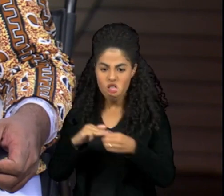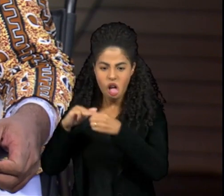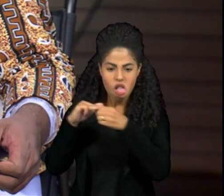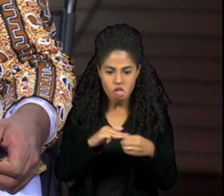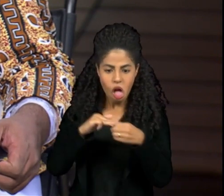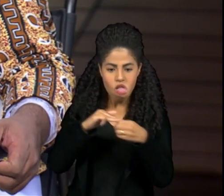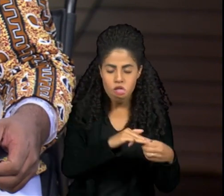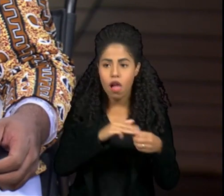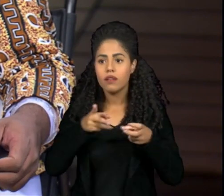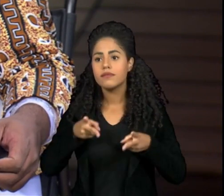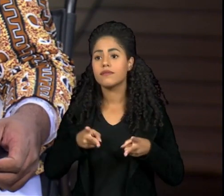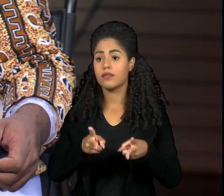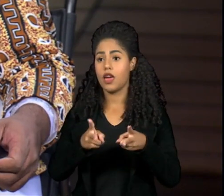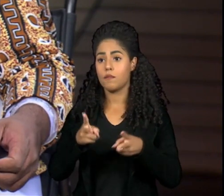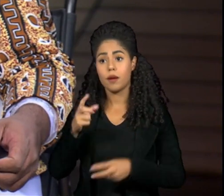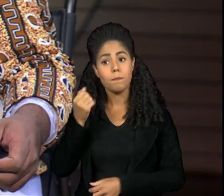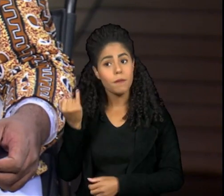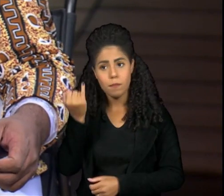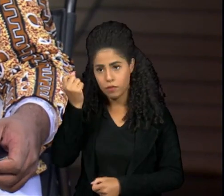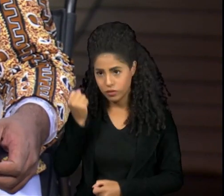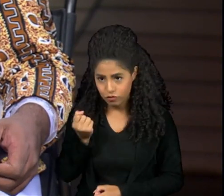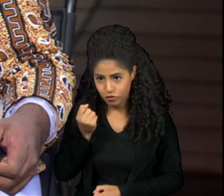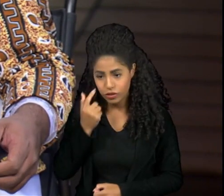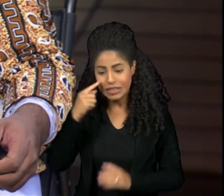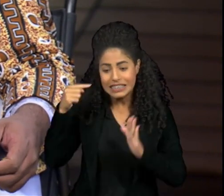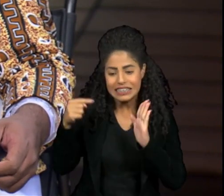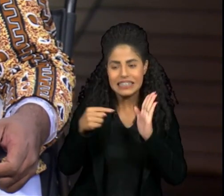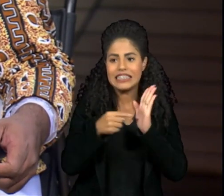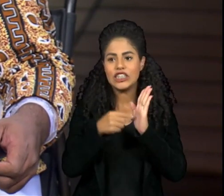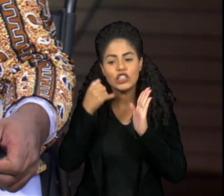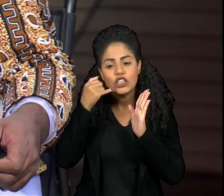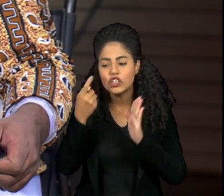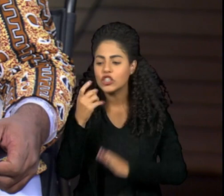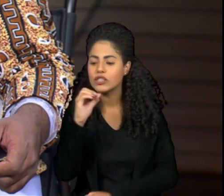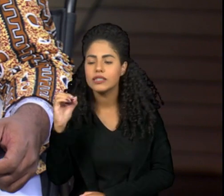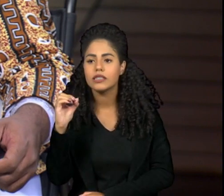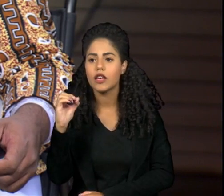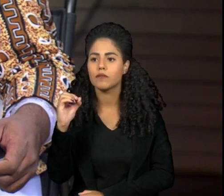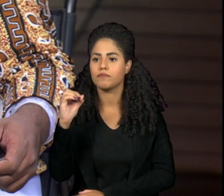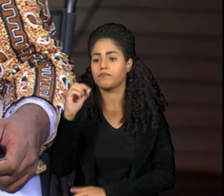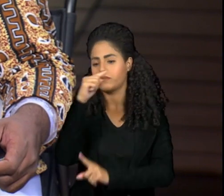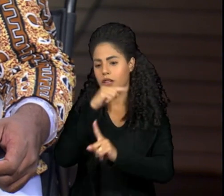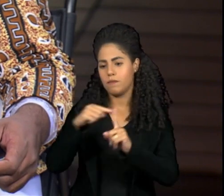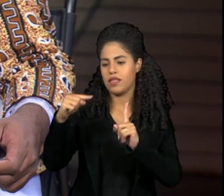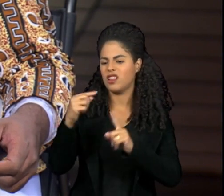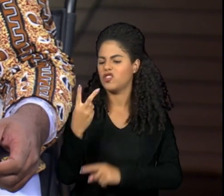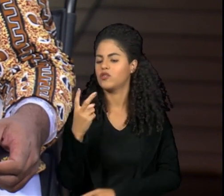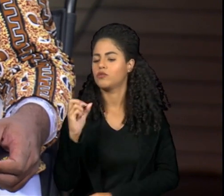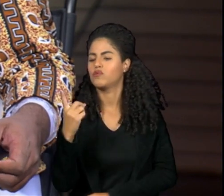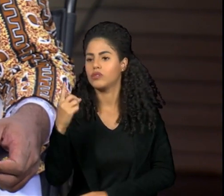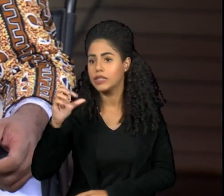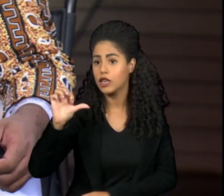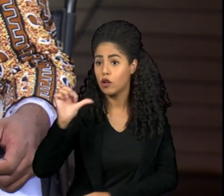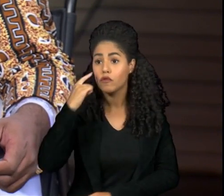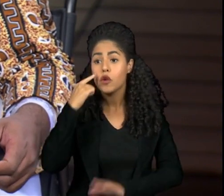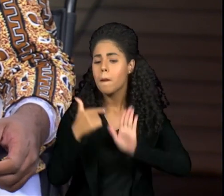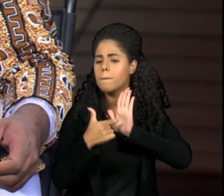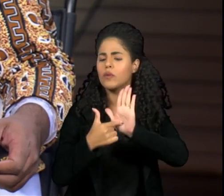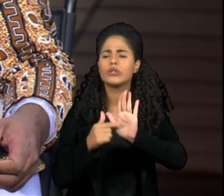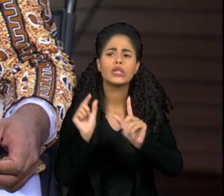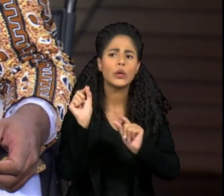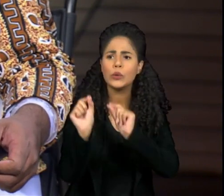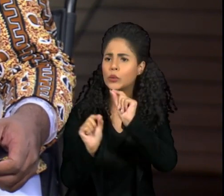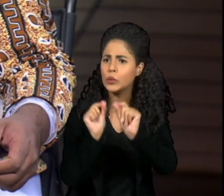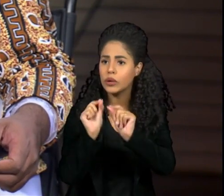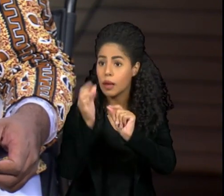Intolerância Religiosa, os dados do Disque 100, até a primeira metade de 2019, revelam